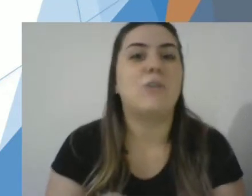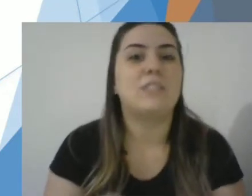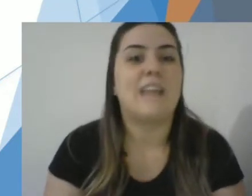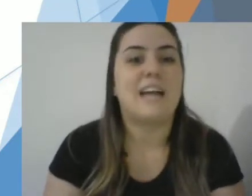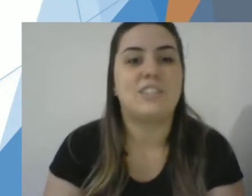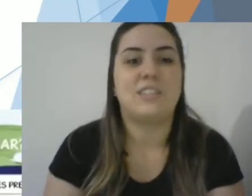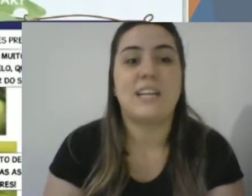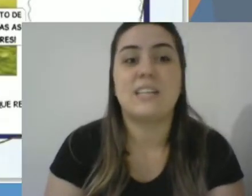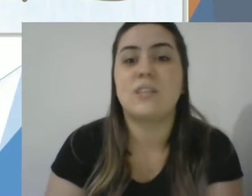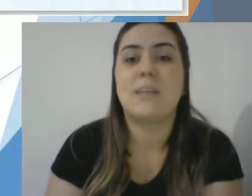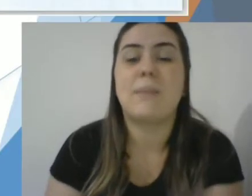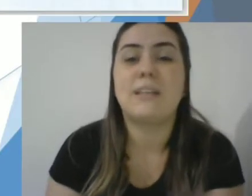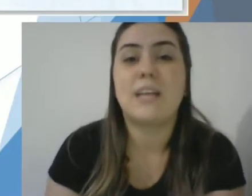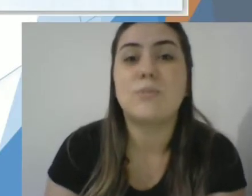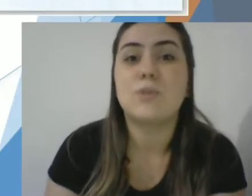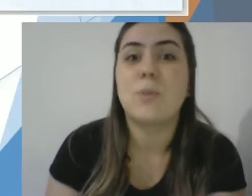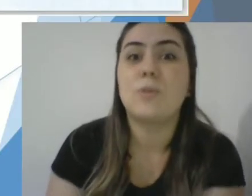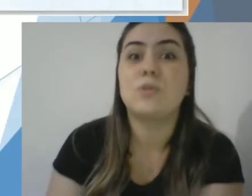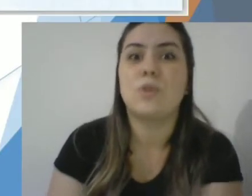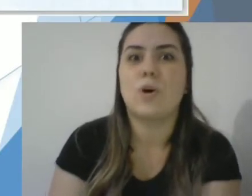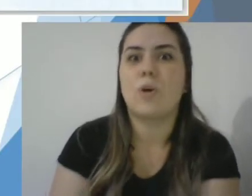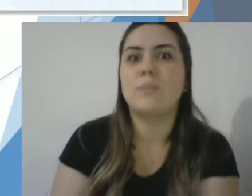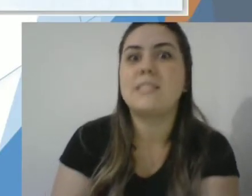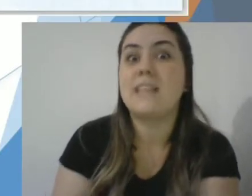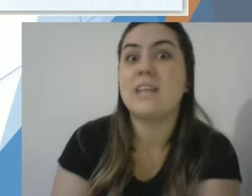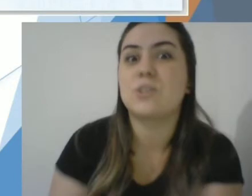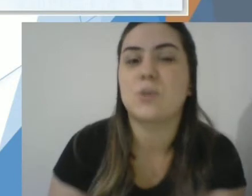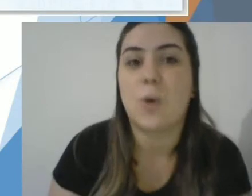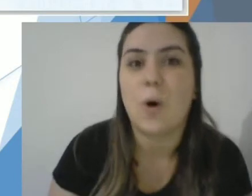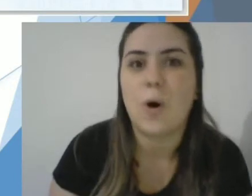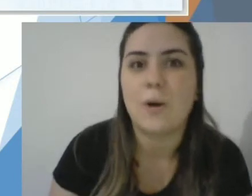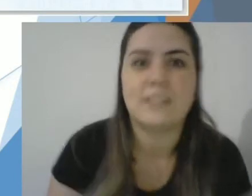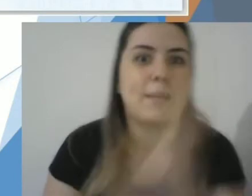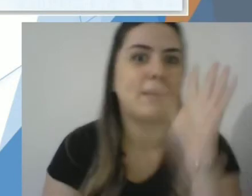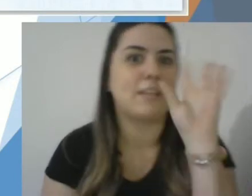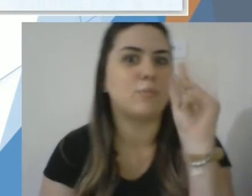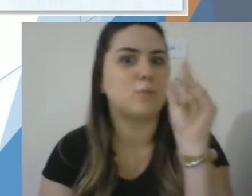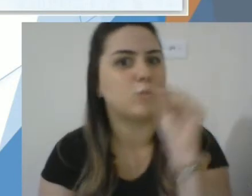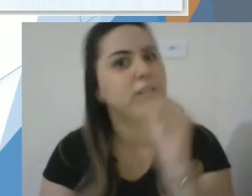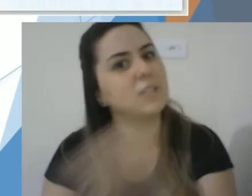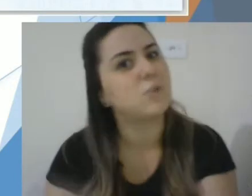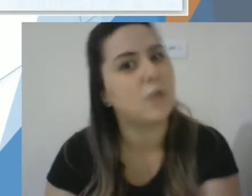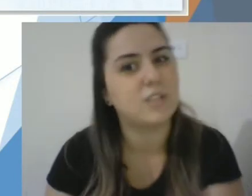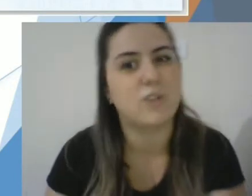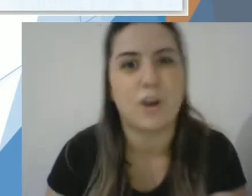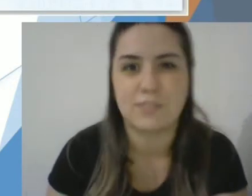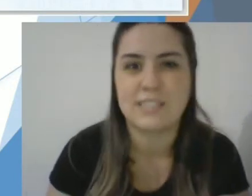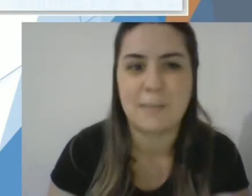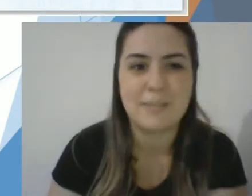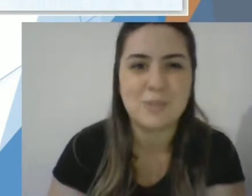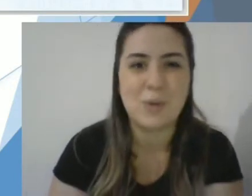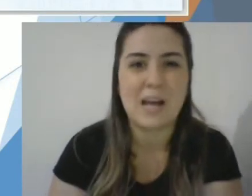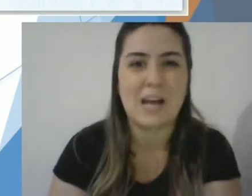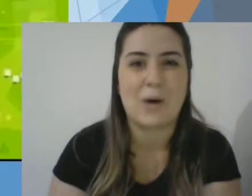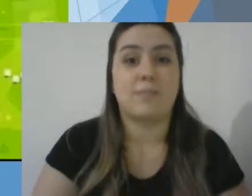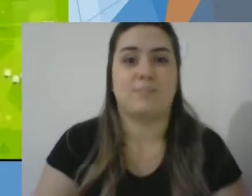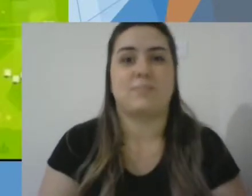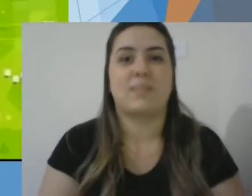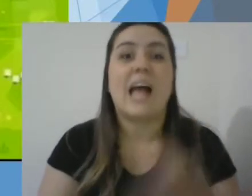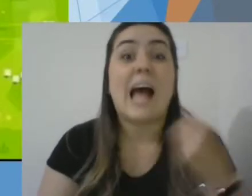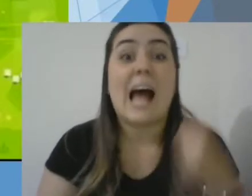Na unidade 3, nós aprendemos sobre os nomes e as cores. Aprendemos muitas cores novas, né,